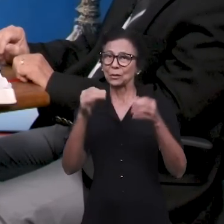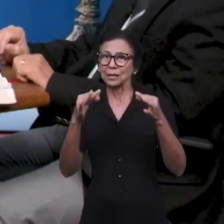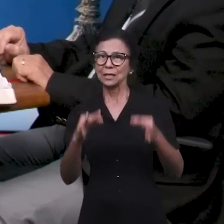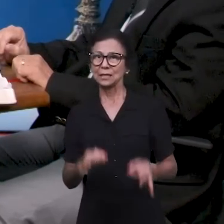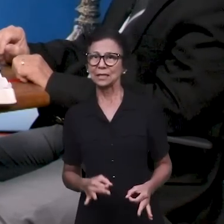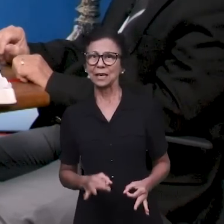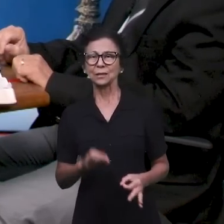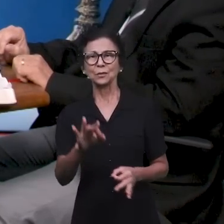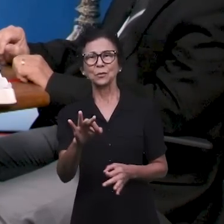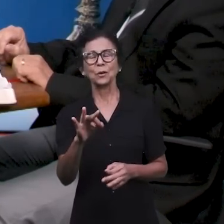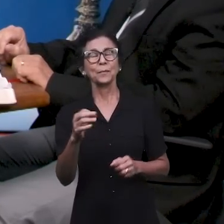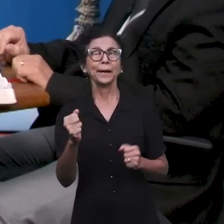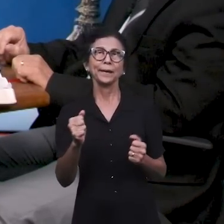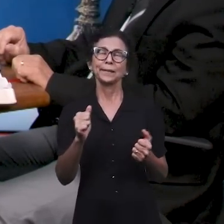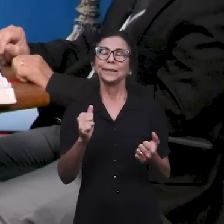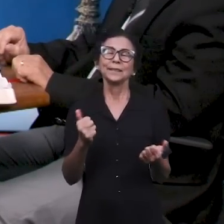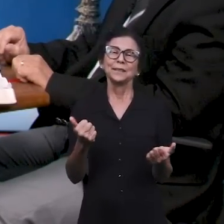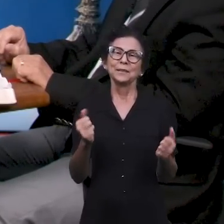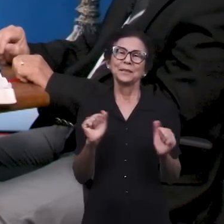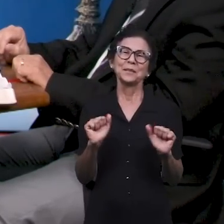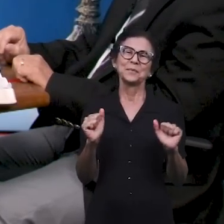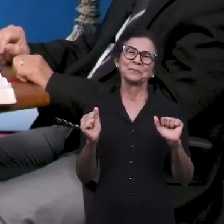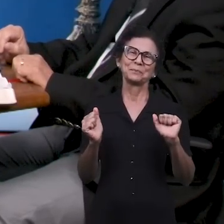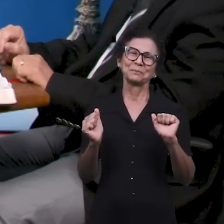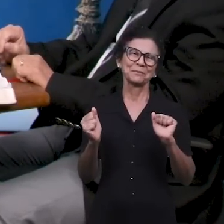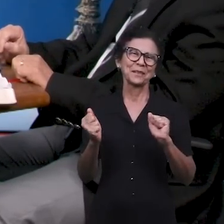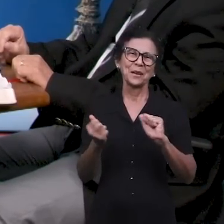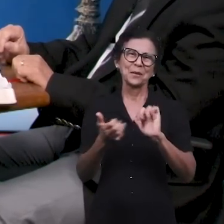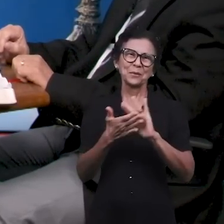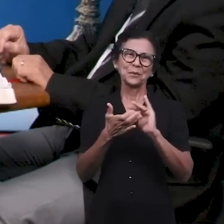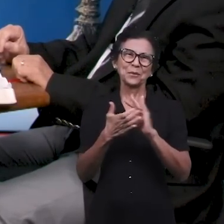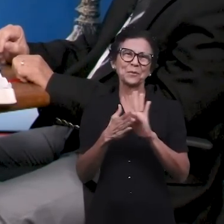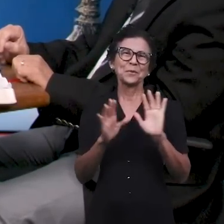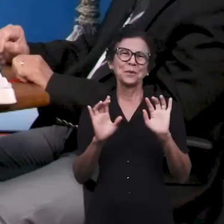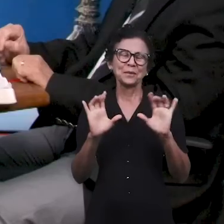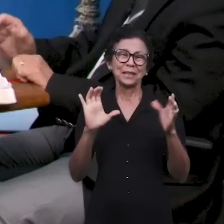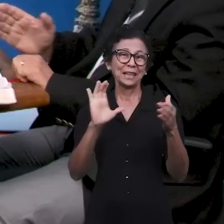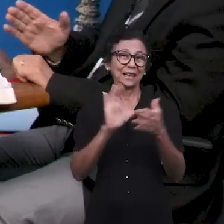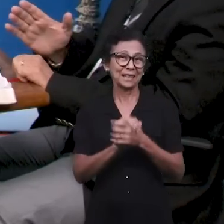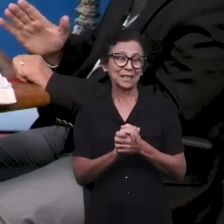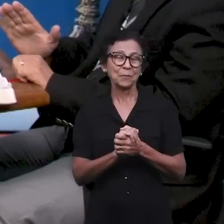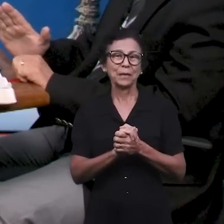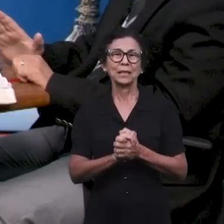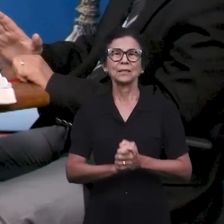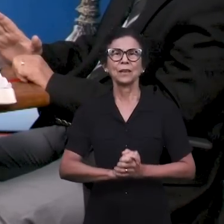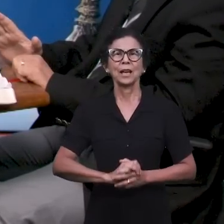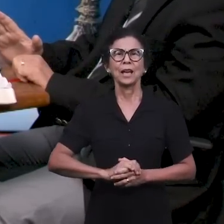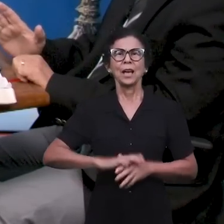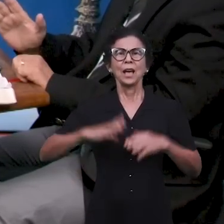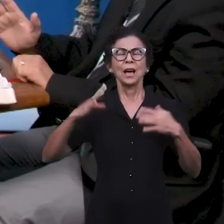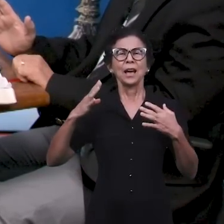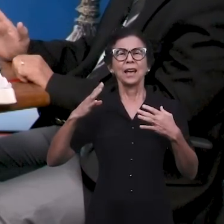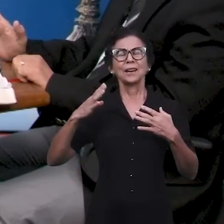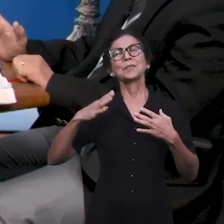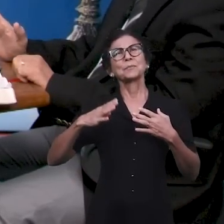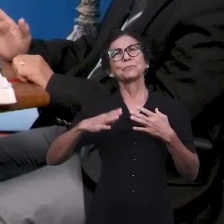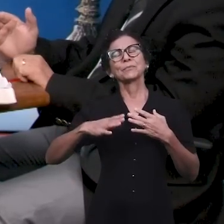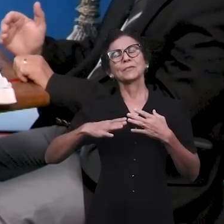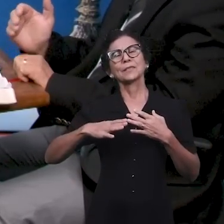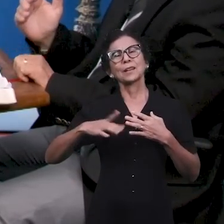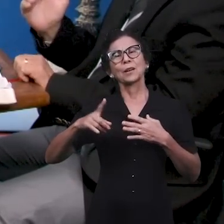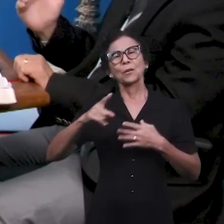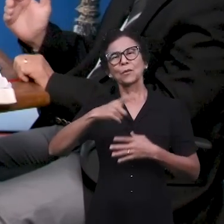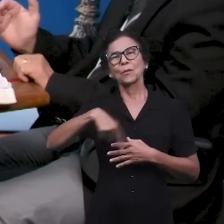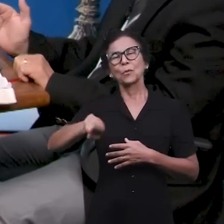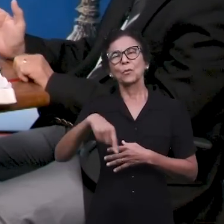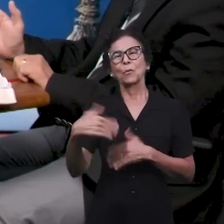os guerreiros se preparam para a grande luta. Vai cantar um louvor desse em um ano de casamento? Não. O culto tem que ser um culto com ética também. O pastor